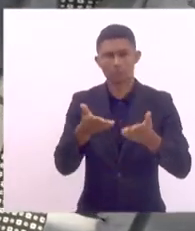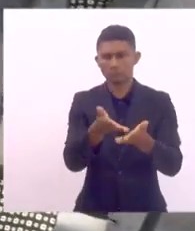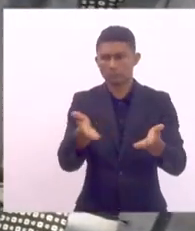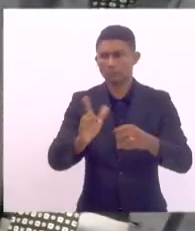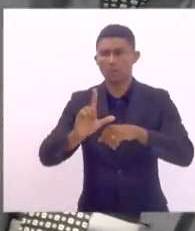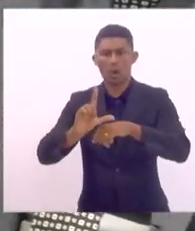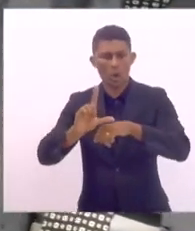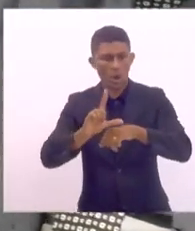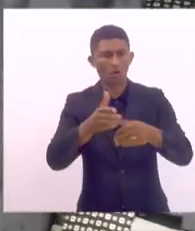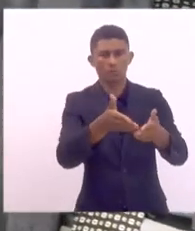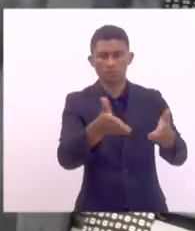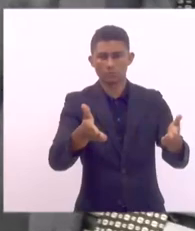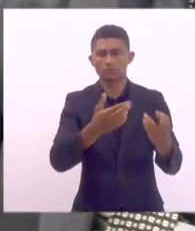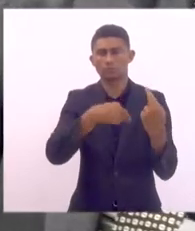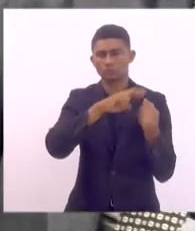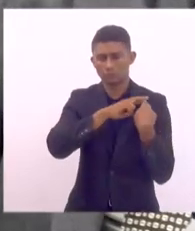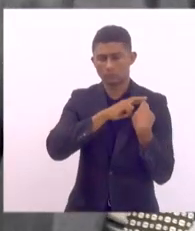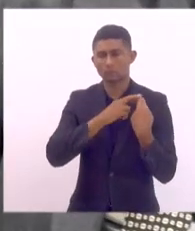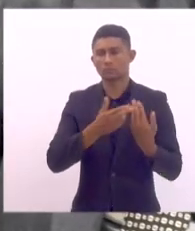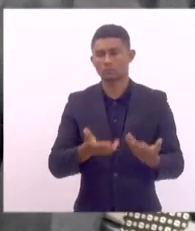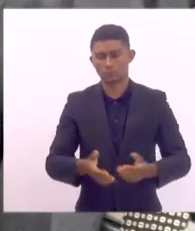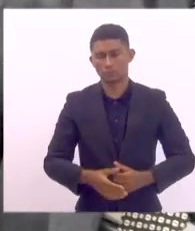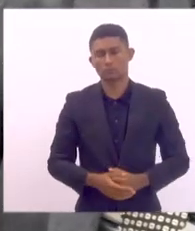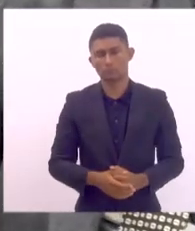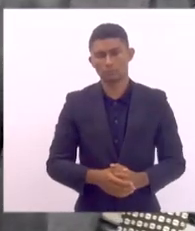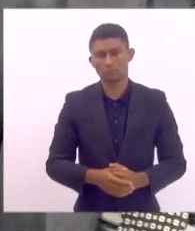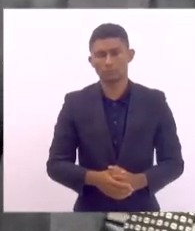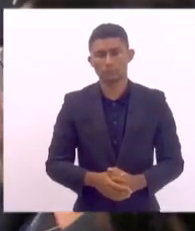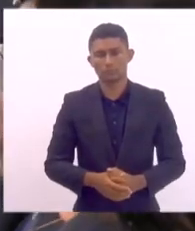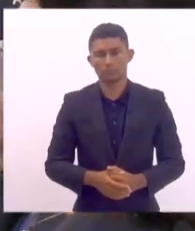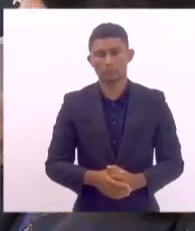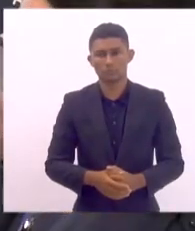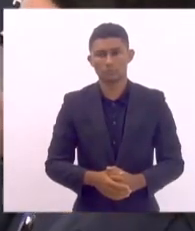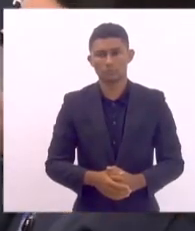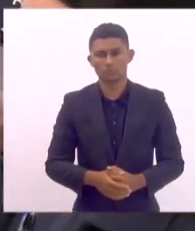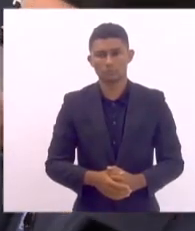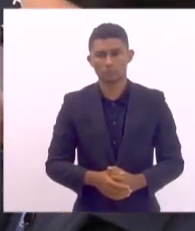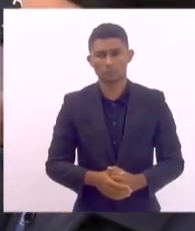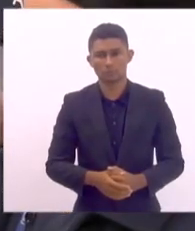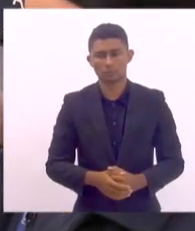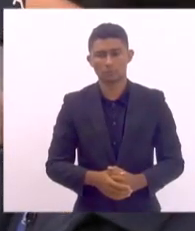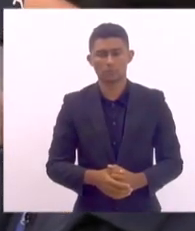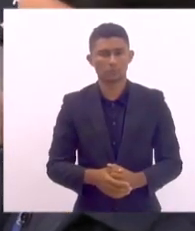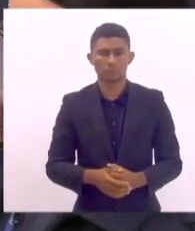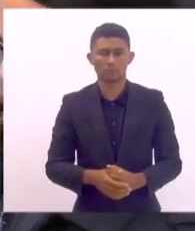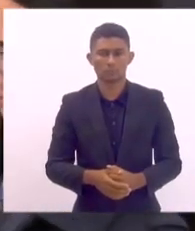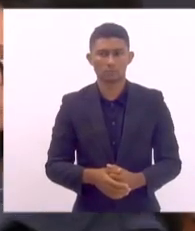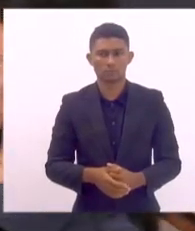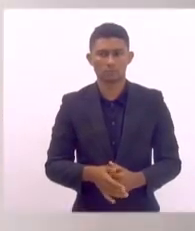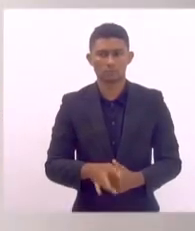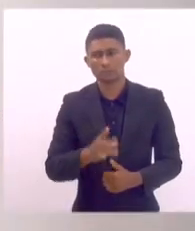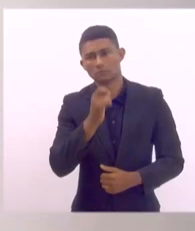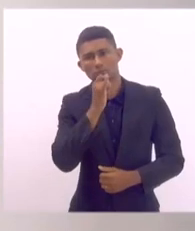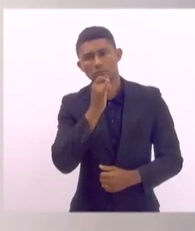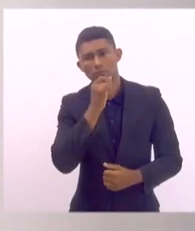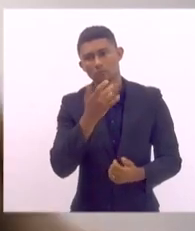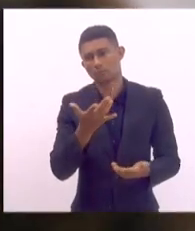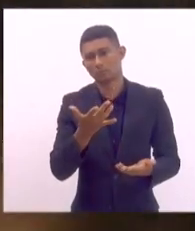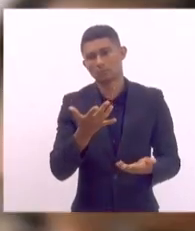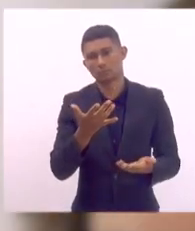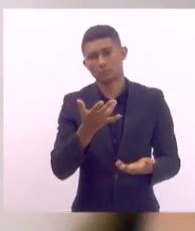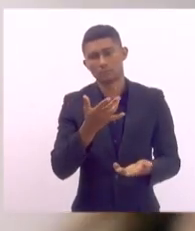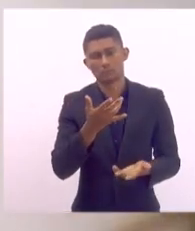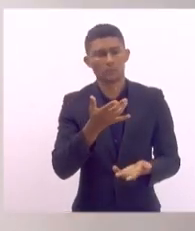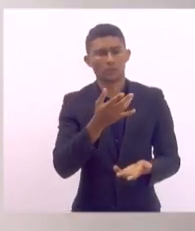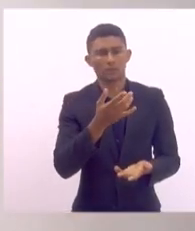como responsável. Uma bateria diferente de um resto de tóxico, de químico. Não